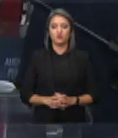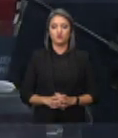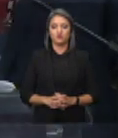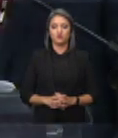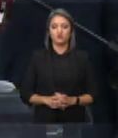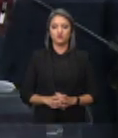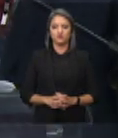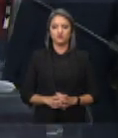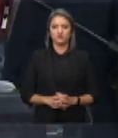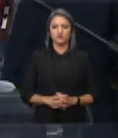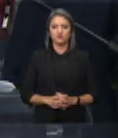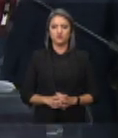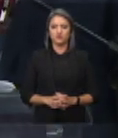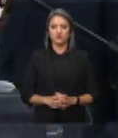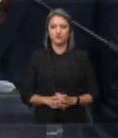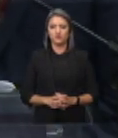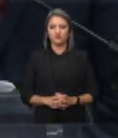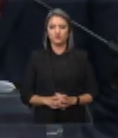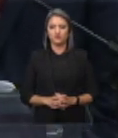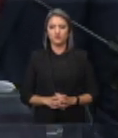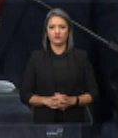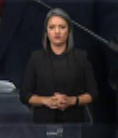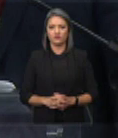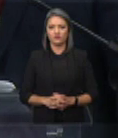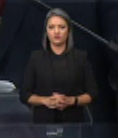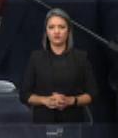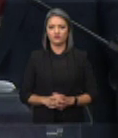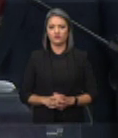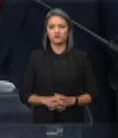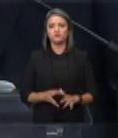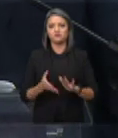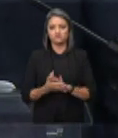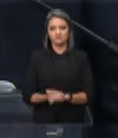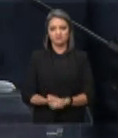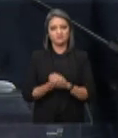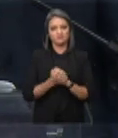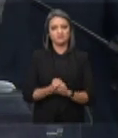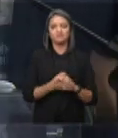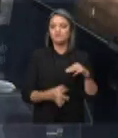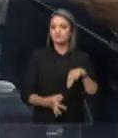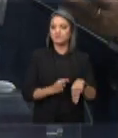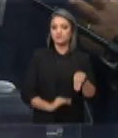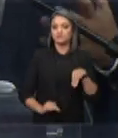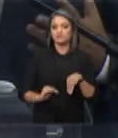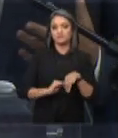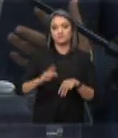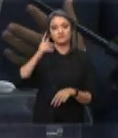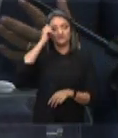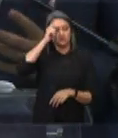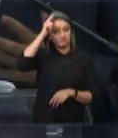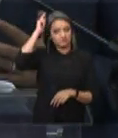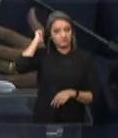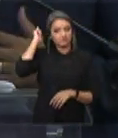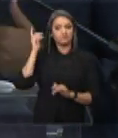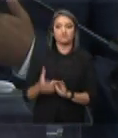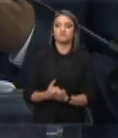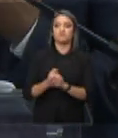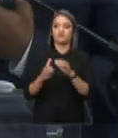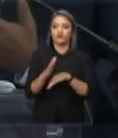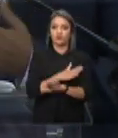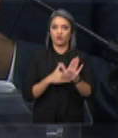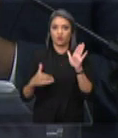excelentíssimo Ministro senhora Alexandre de Moraes todas as pessoas em situação de rua